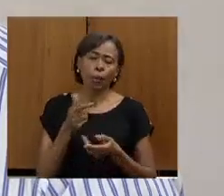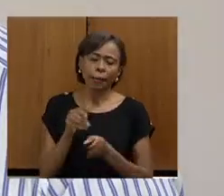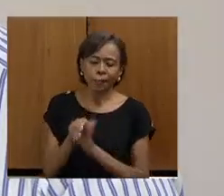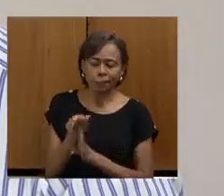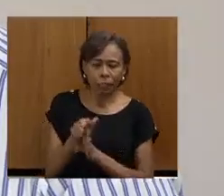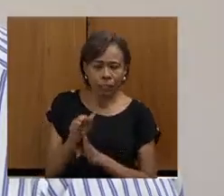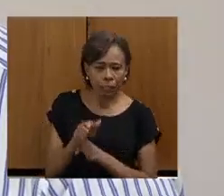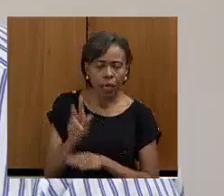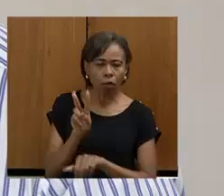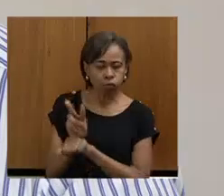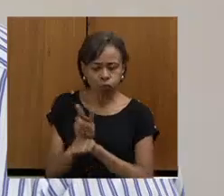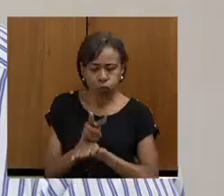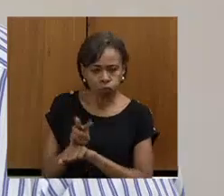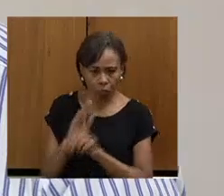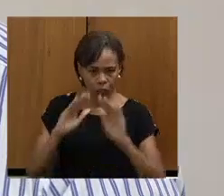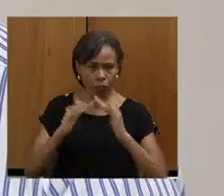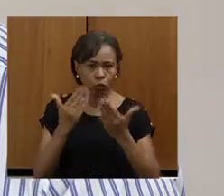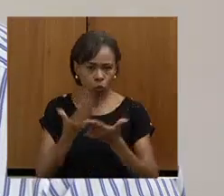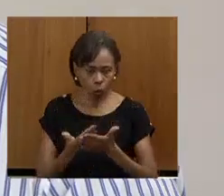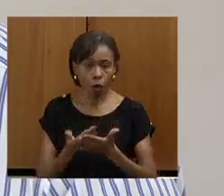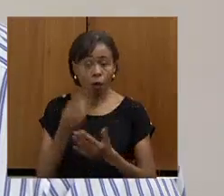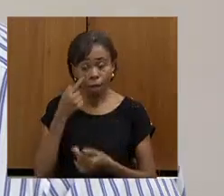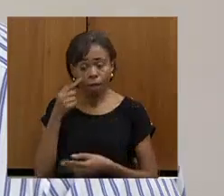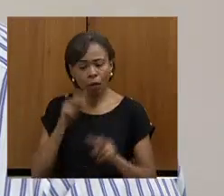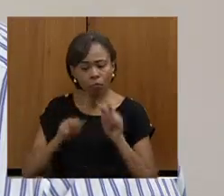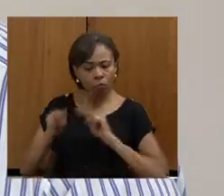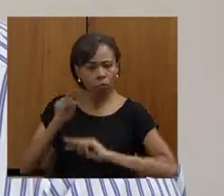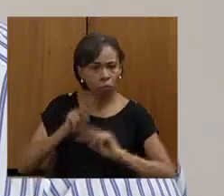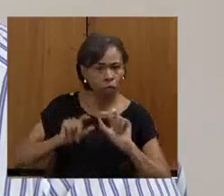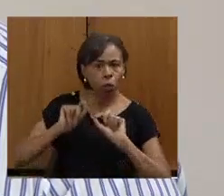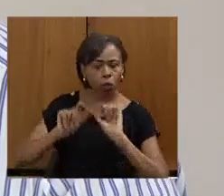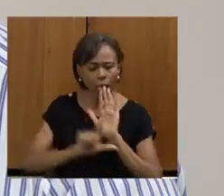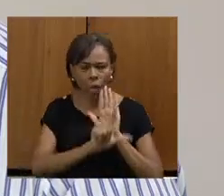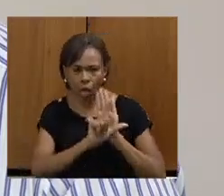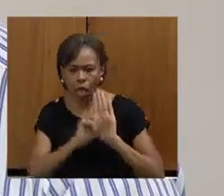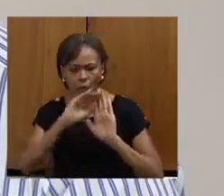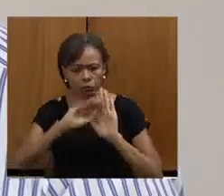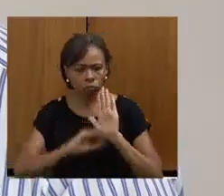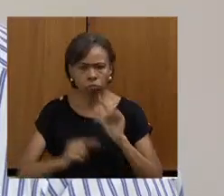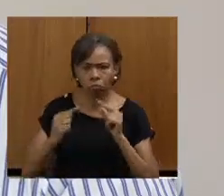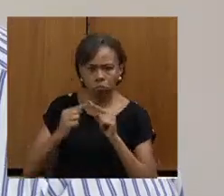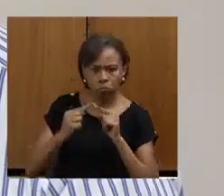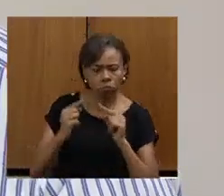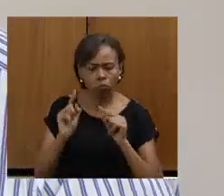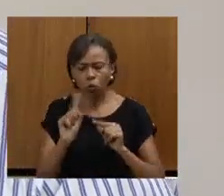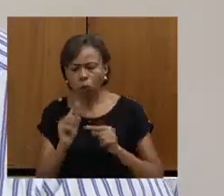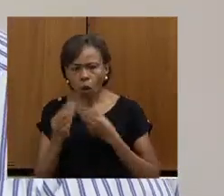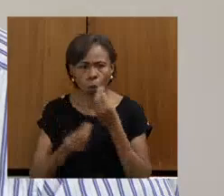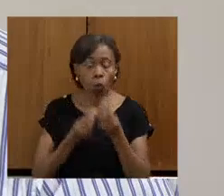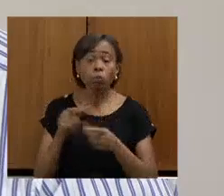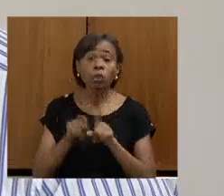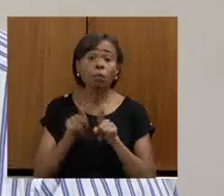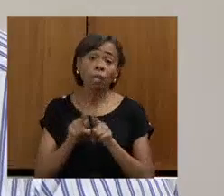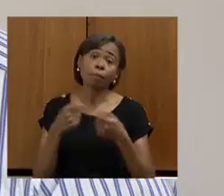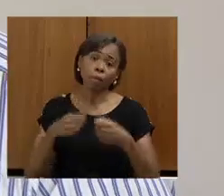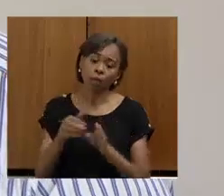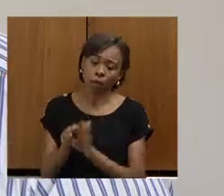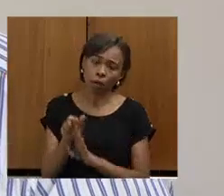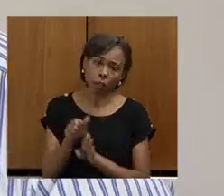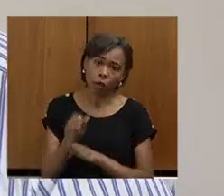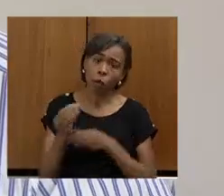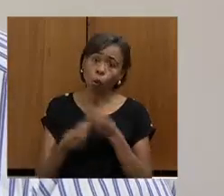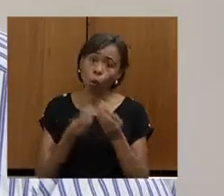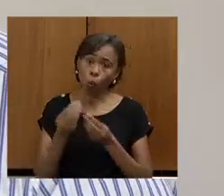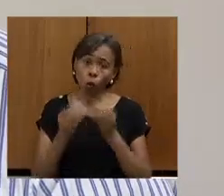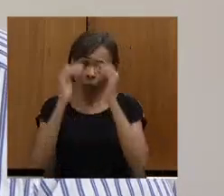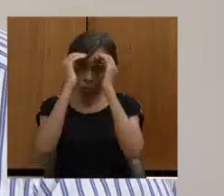verificar o cumprimento das legislações vigentes, também cabe orientar como aplicar essas